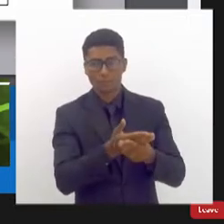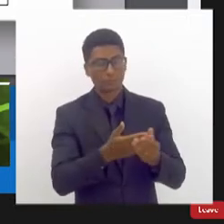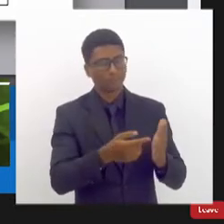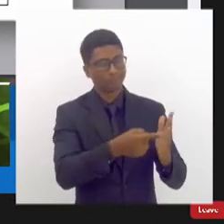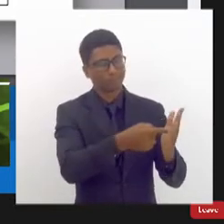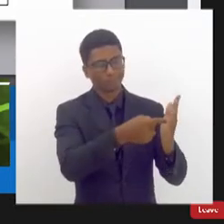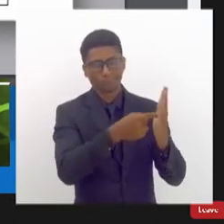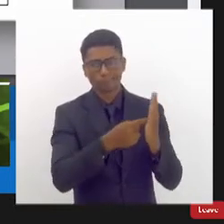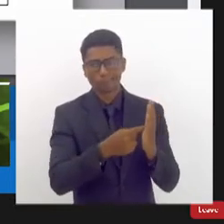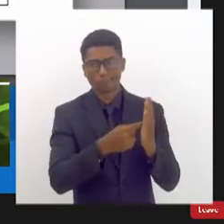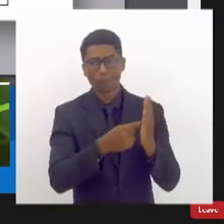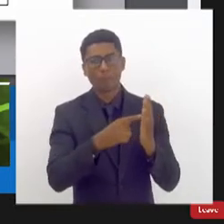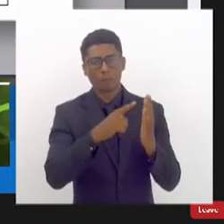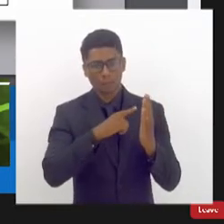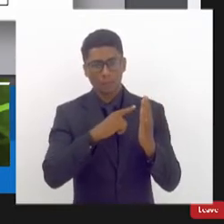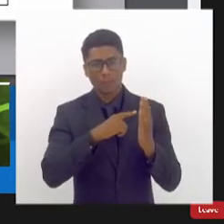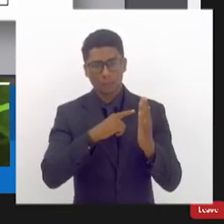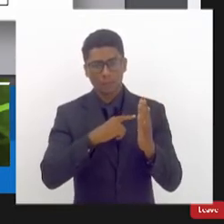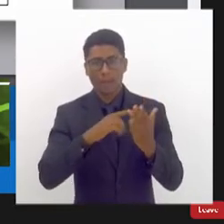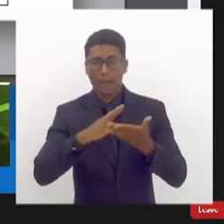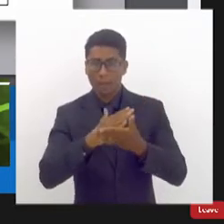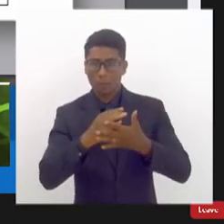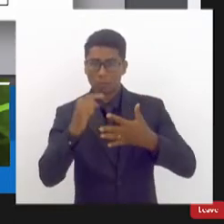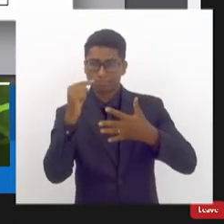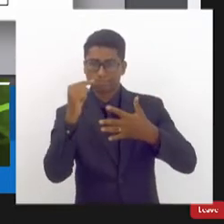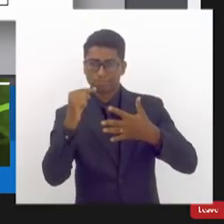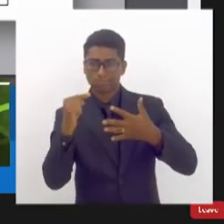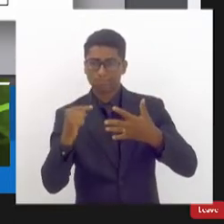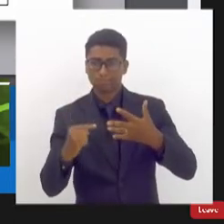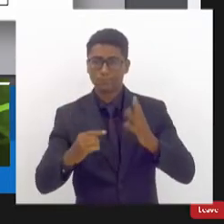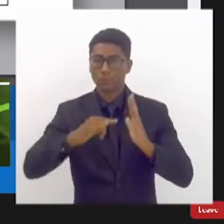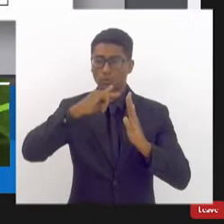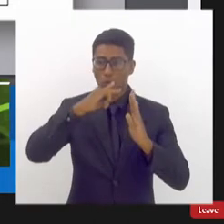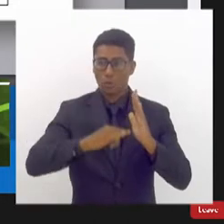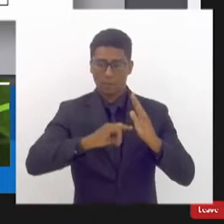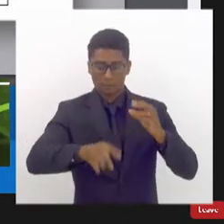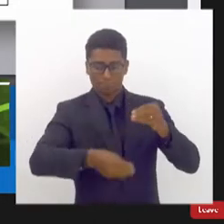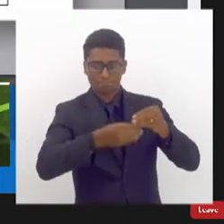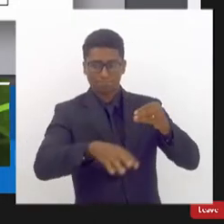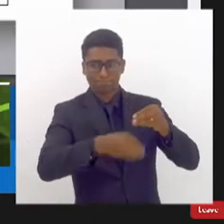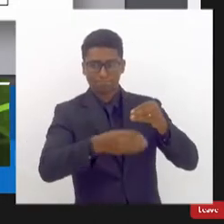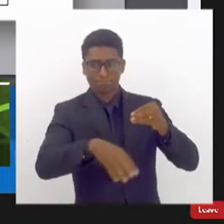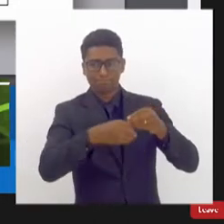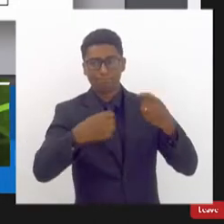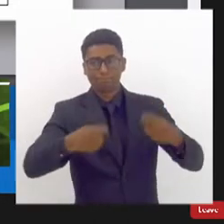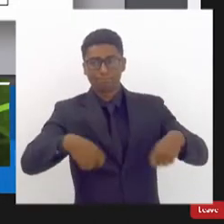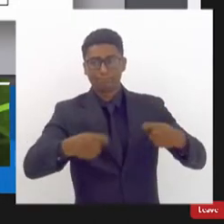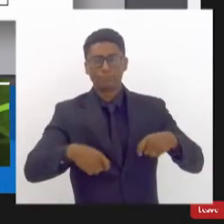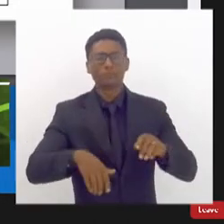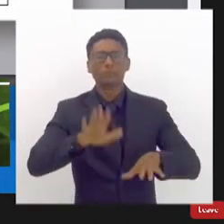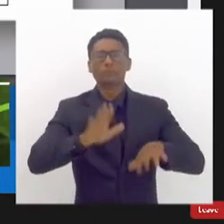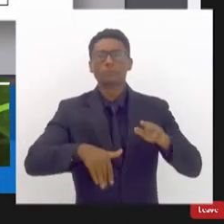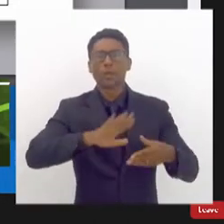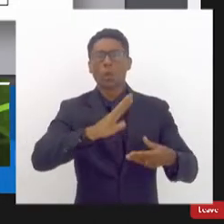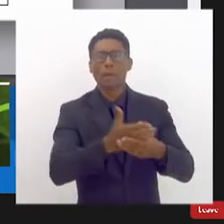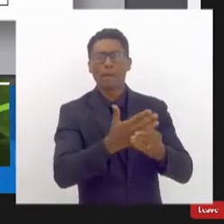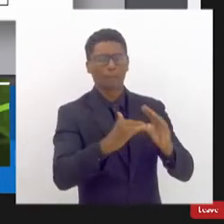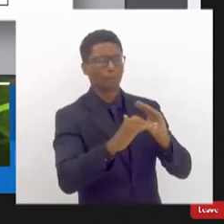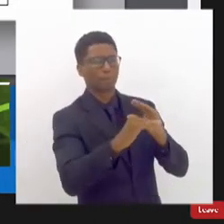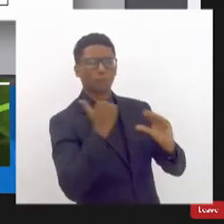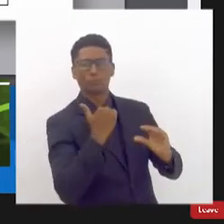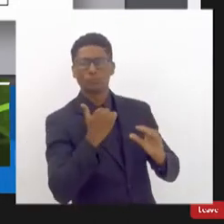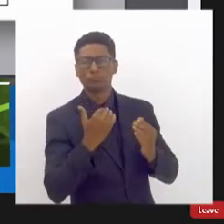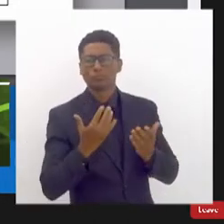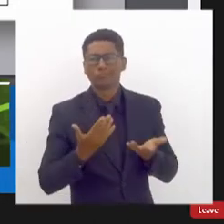ele tem alguns critérios básicos, ele tem documentos mínimos que têm que ser acostados. A gente recebe processos, por exemplo, que não